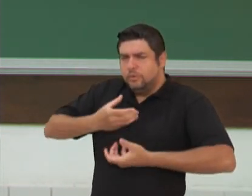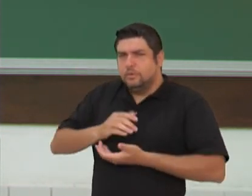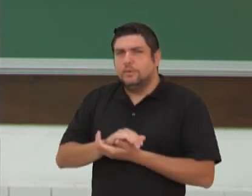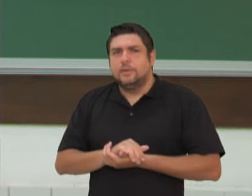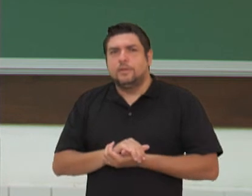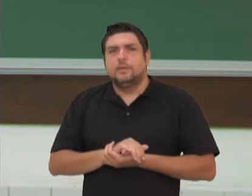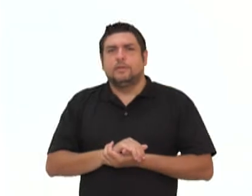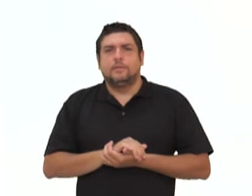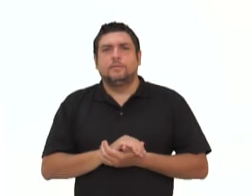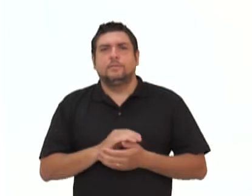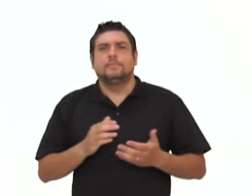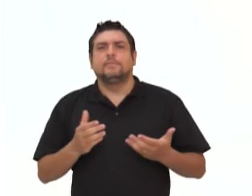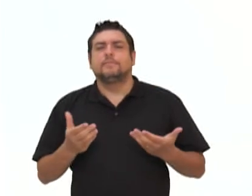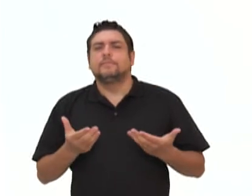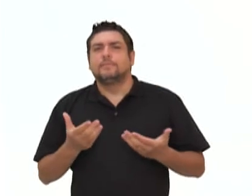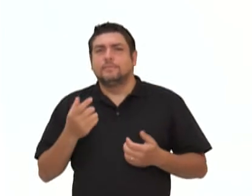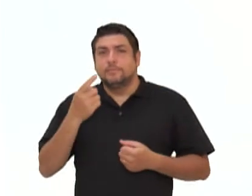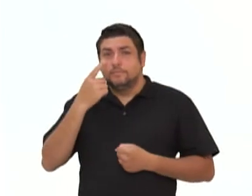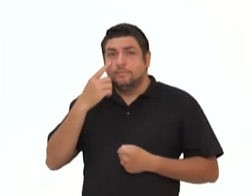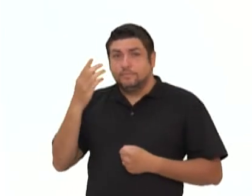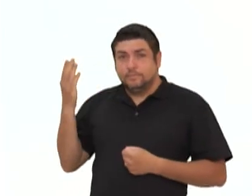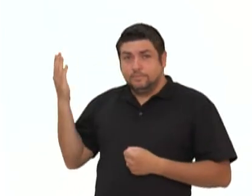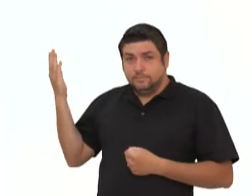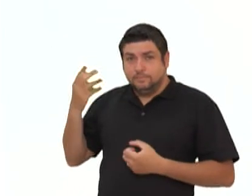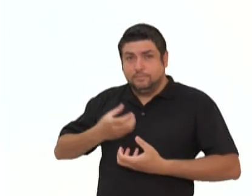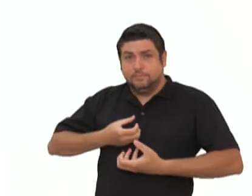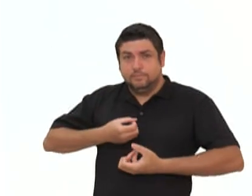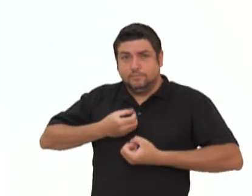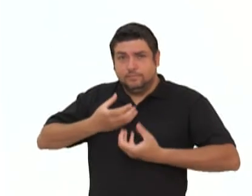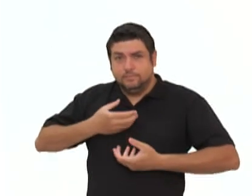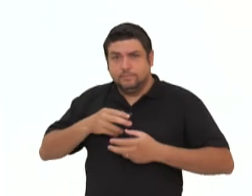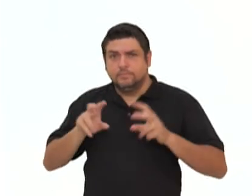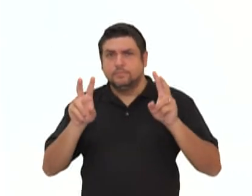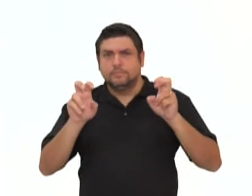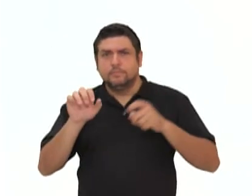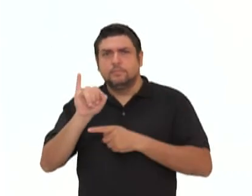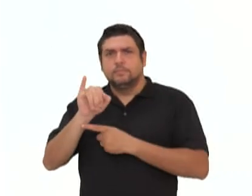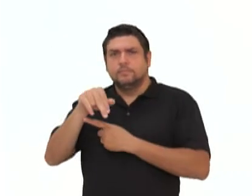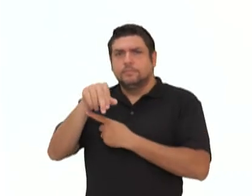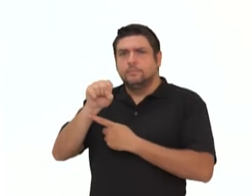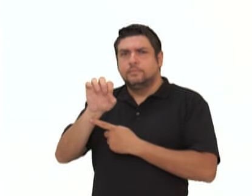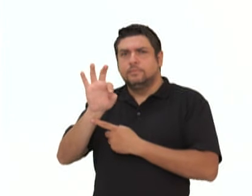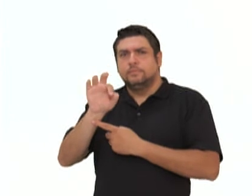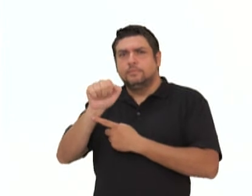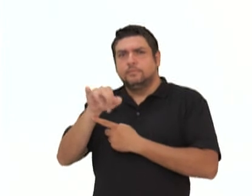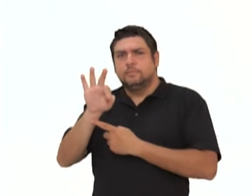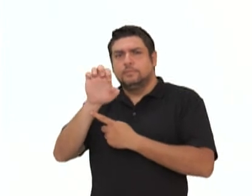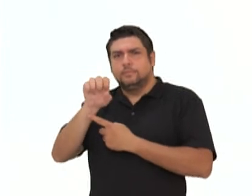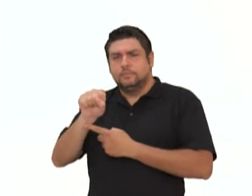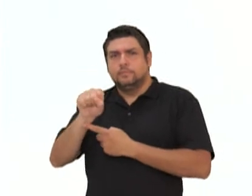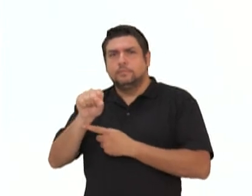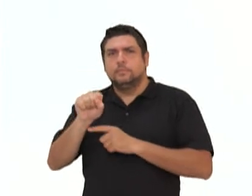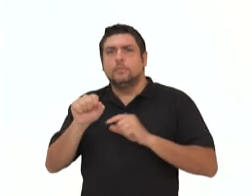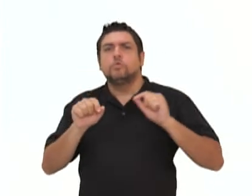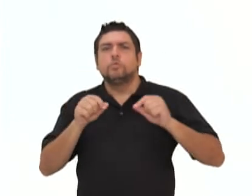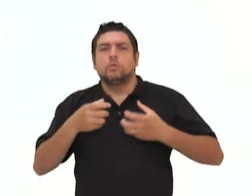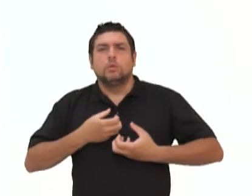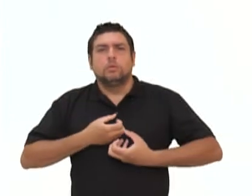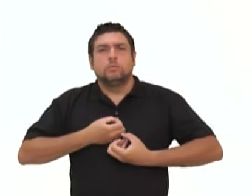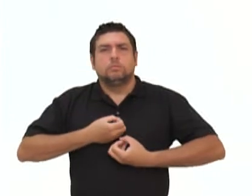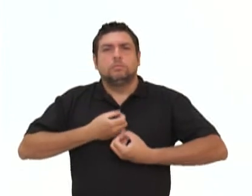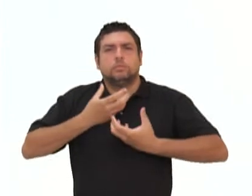temos aqui? O poema Instantes, ¿os acordáis de la discussão? Era um poema, inclusive, atribuído a um